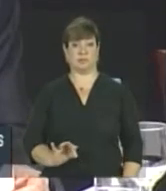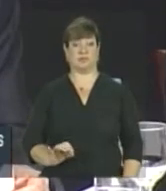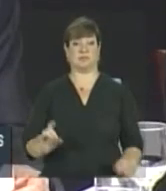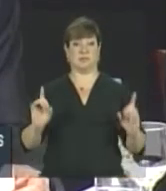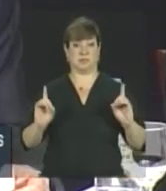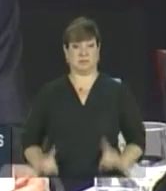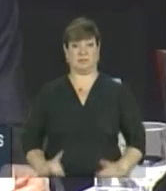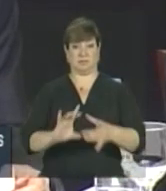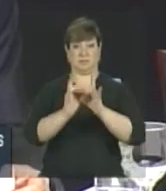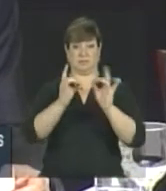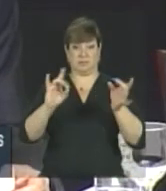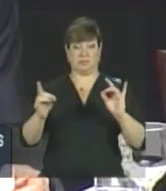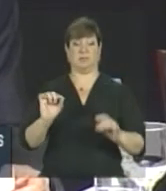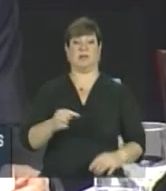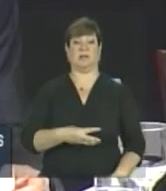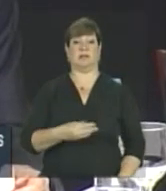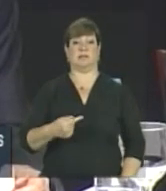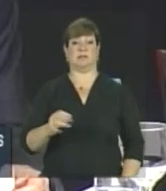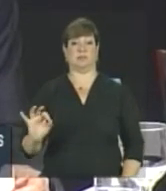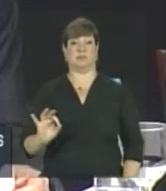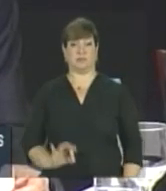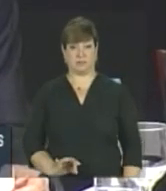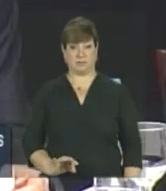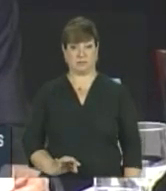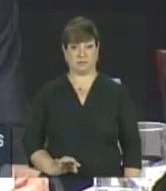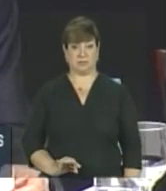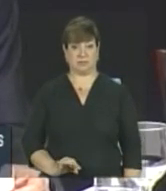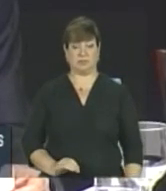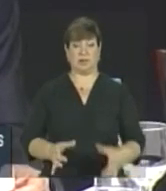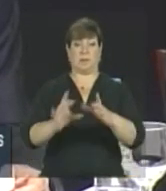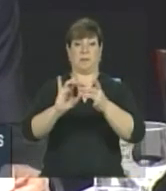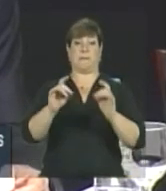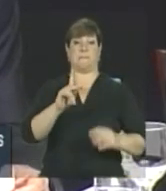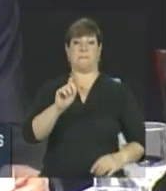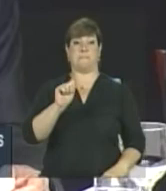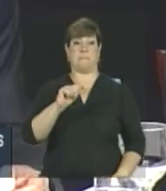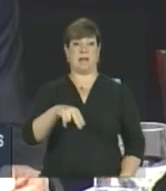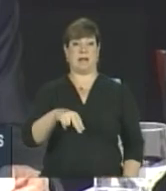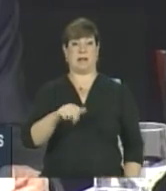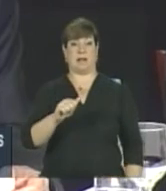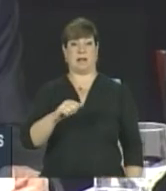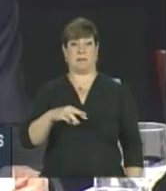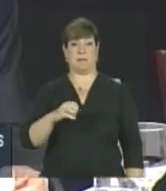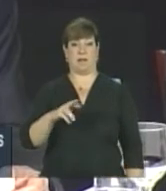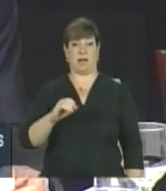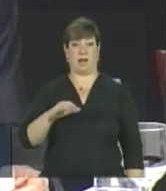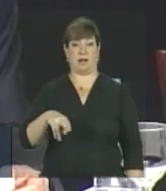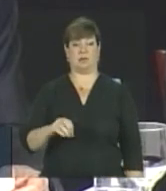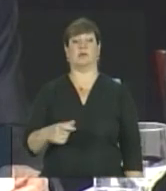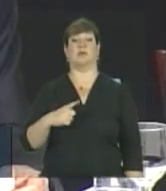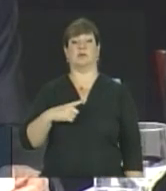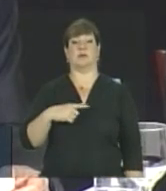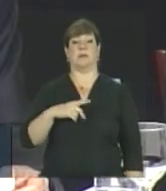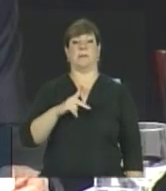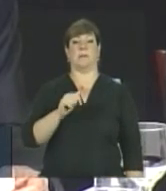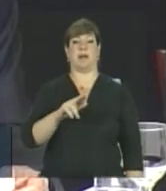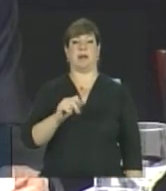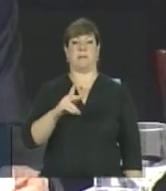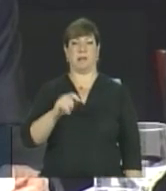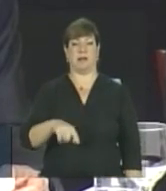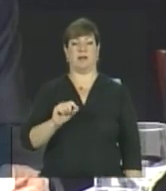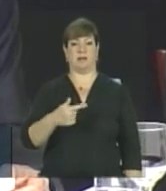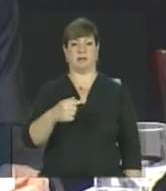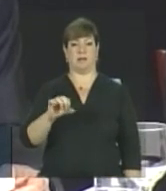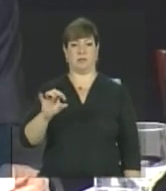e 37% nos Olímpicos. Pan-Americanos. No Parapan, 79%